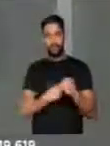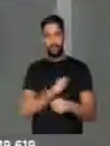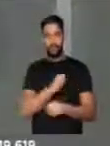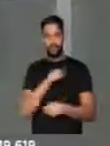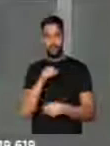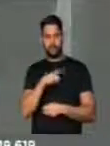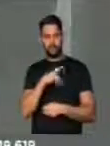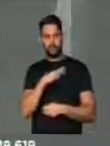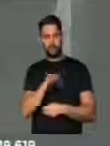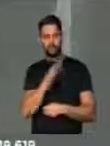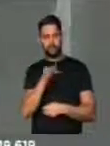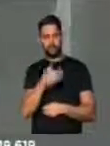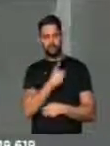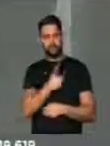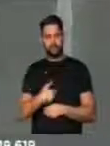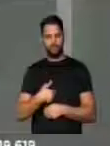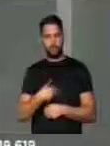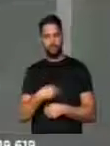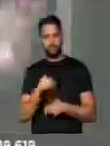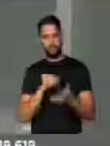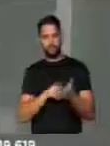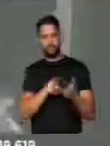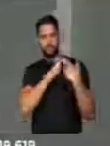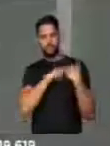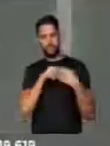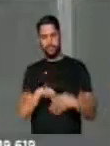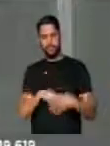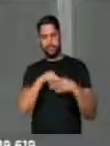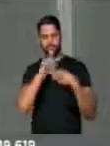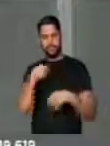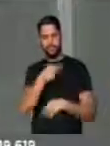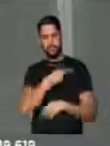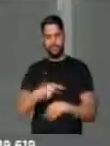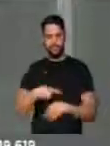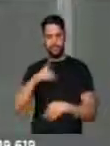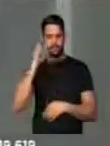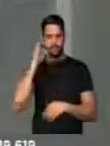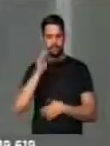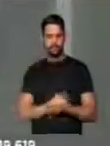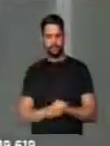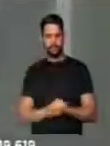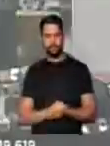vivendo, fruto de um governo irresponsável, liderado pela ex-presidenta Dilma Rousseff.